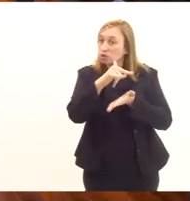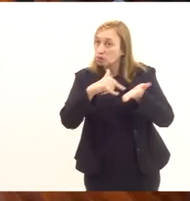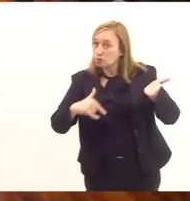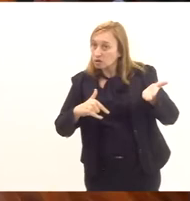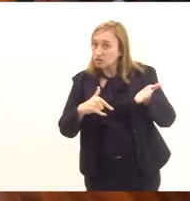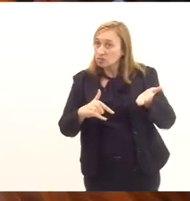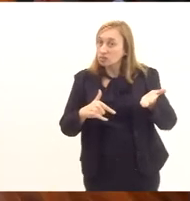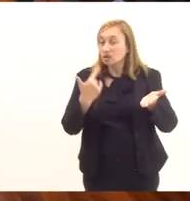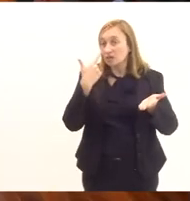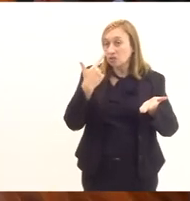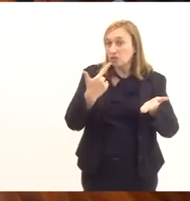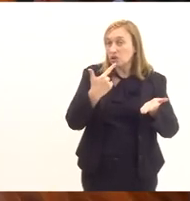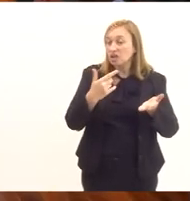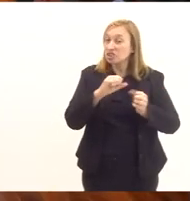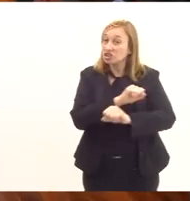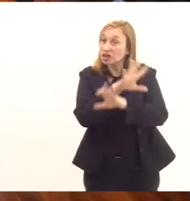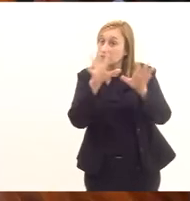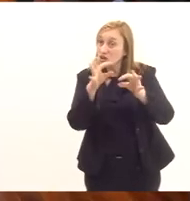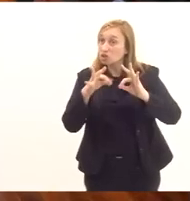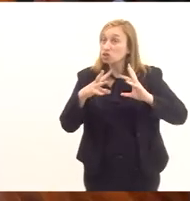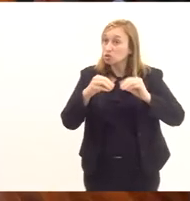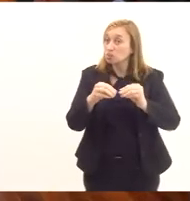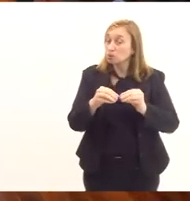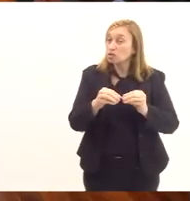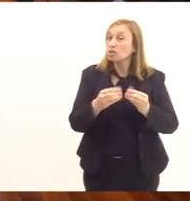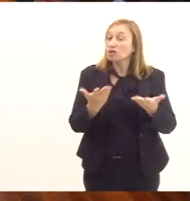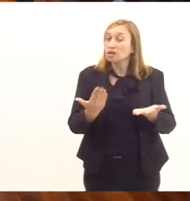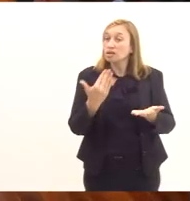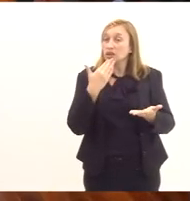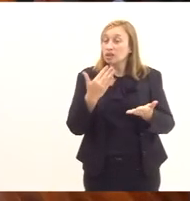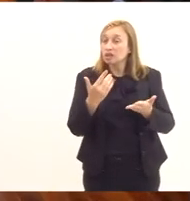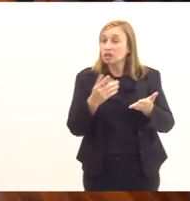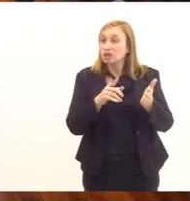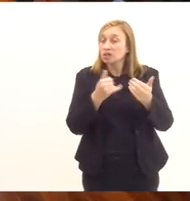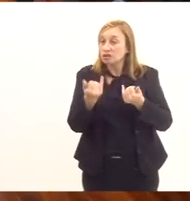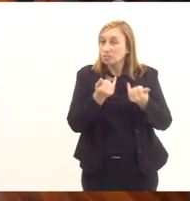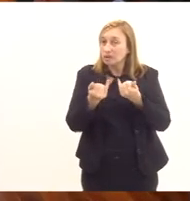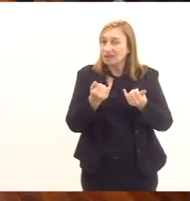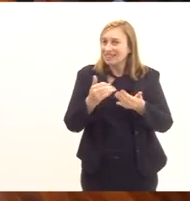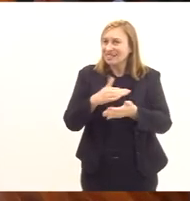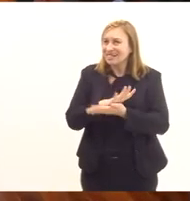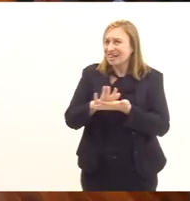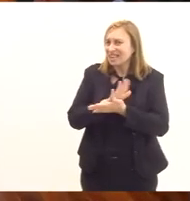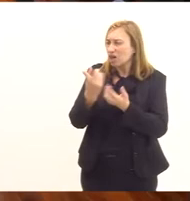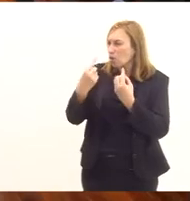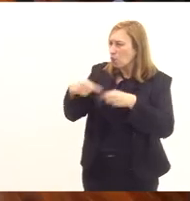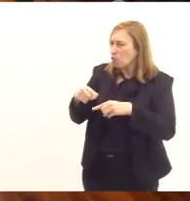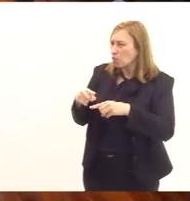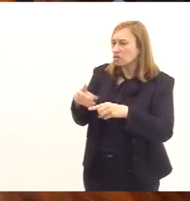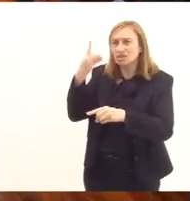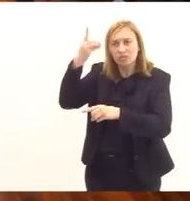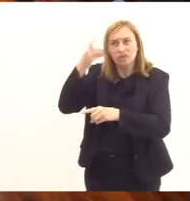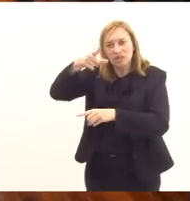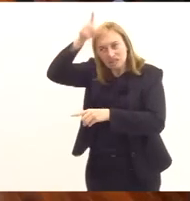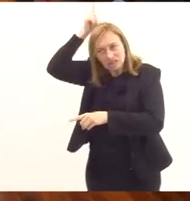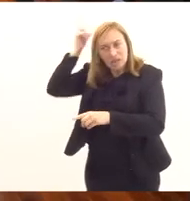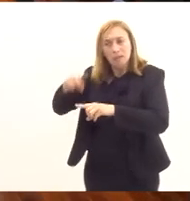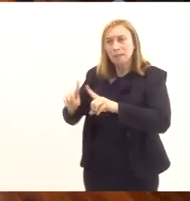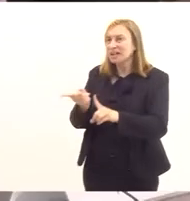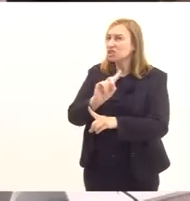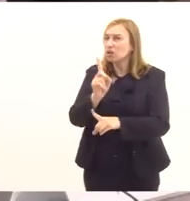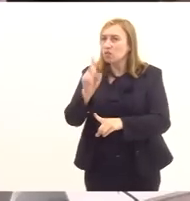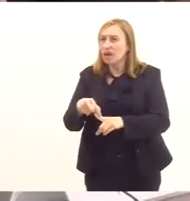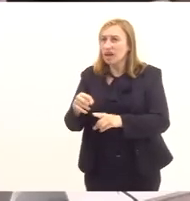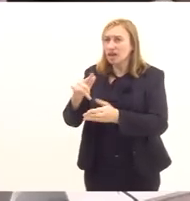a prestação de conta fazer requerimento informação Então nada com tu mandar Deputado Luiz Paulo mas não é Estância adequada na Assembleia